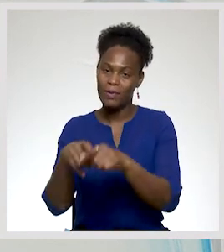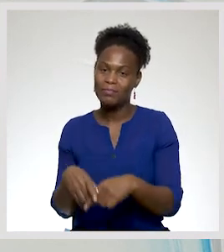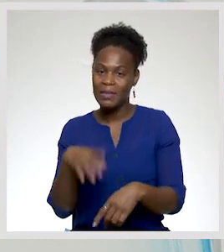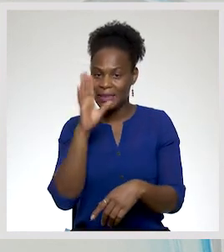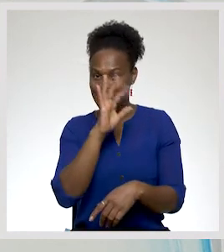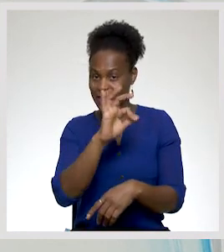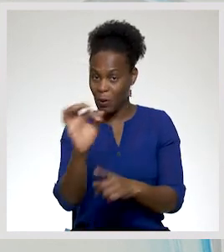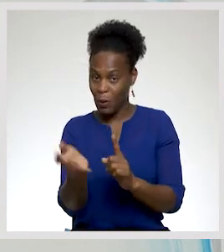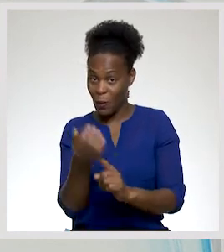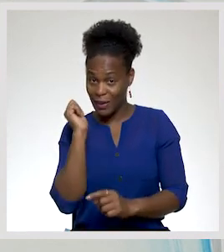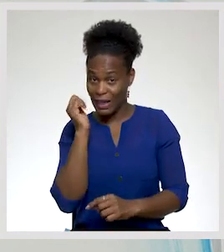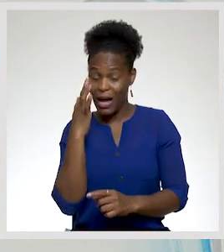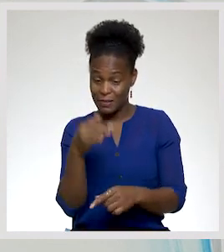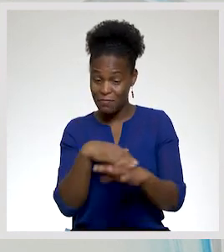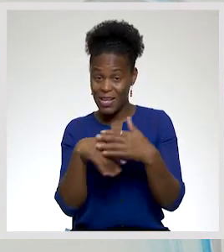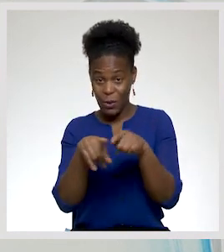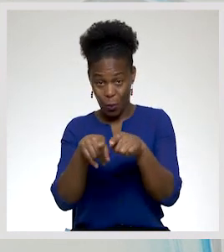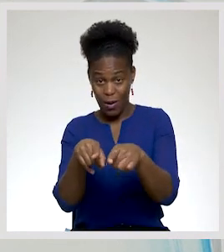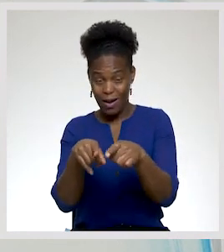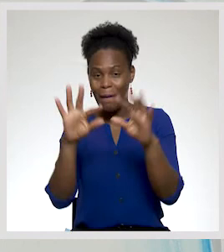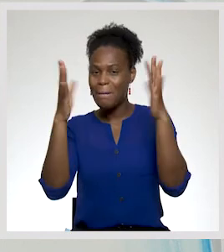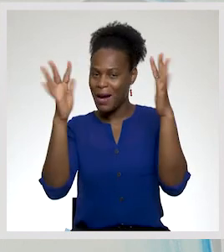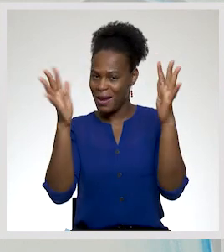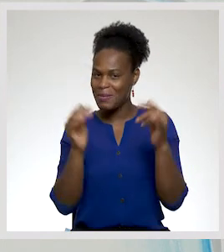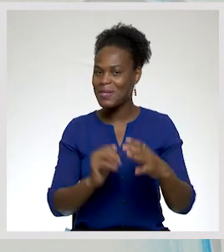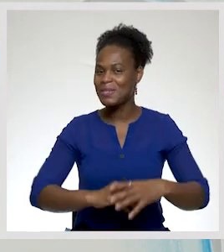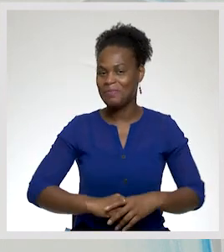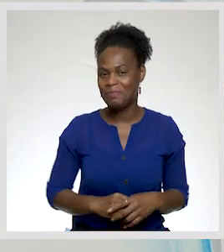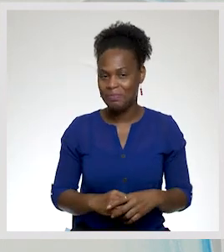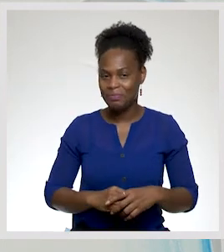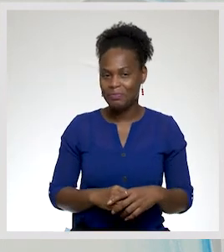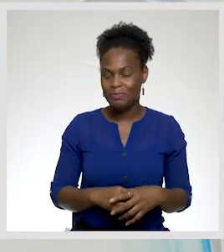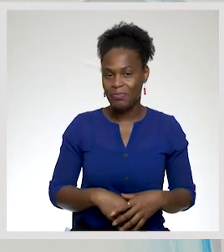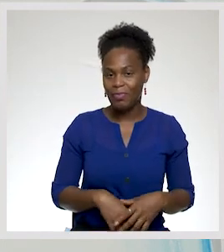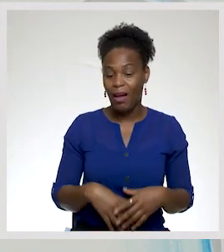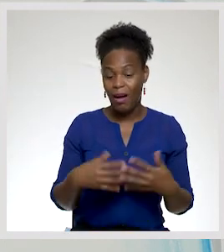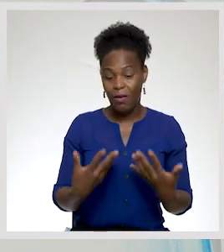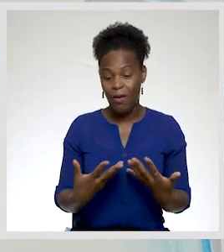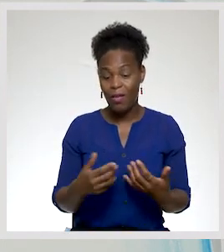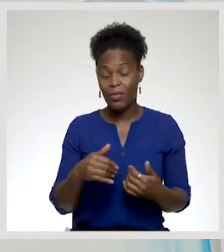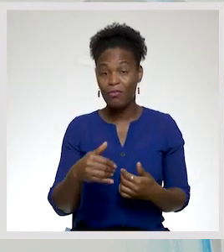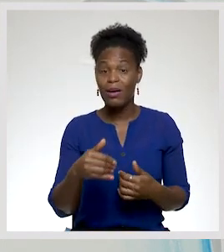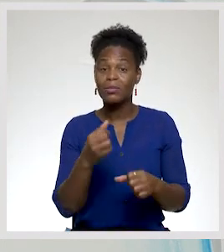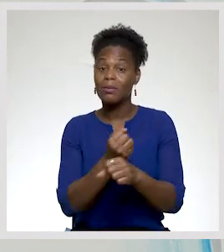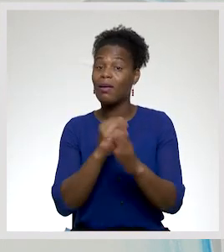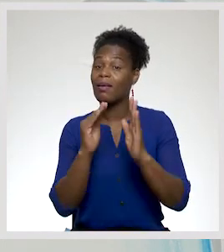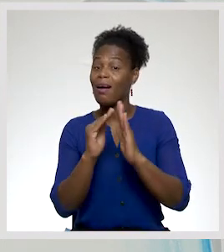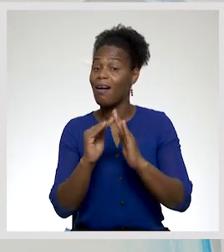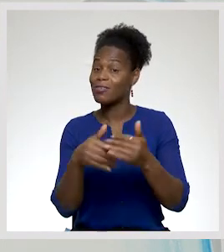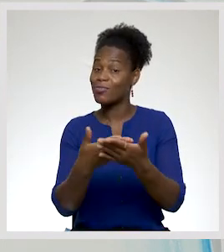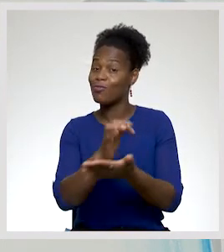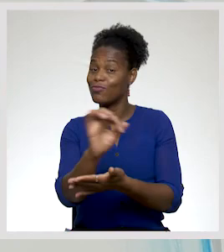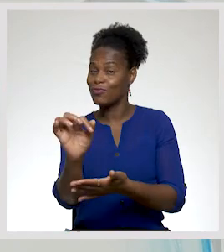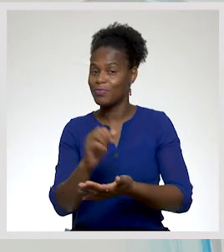conseguiram fazer assim, estão de parabéns. E agora vamos ao trabalho de casa,